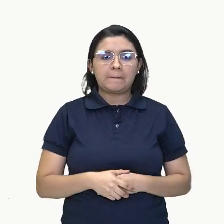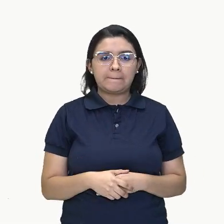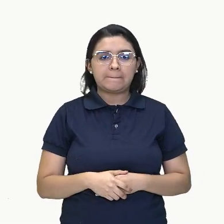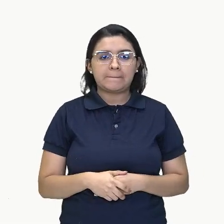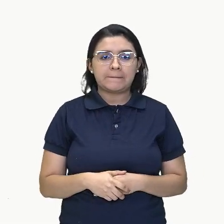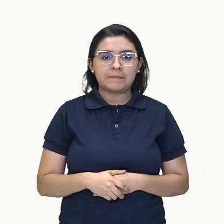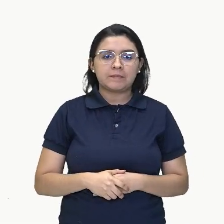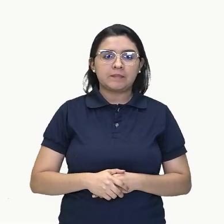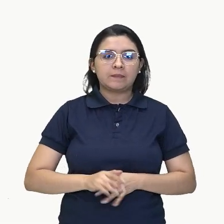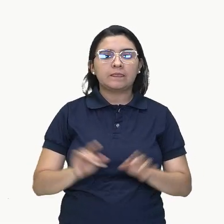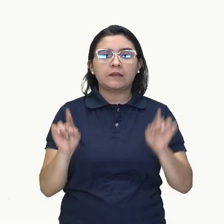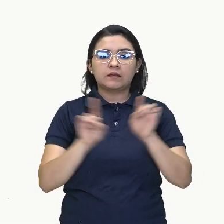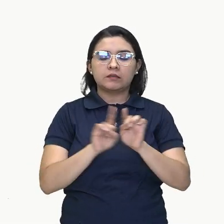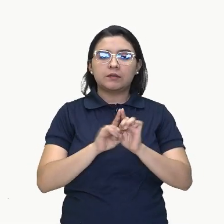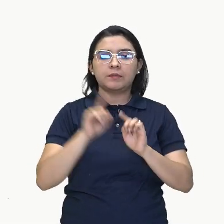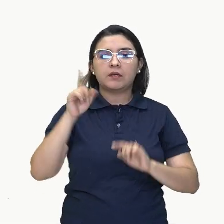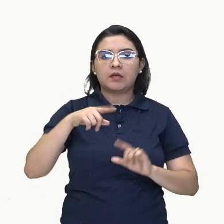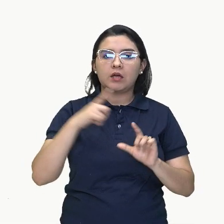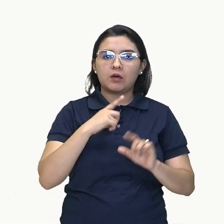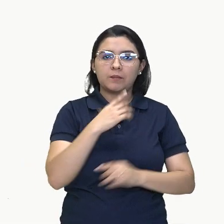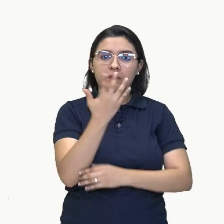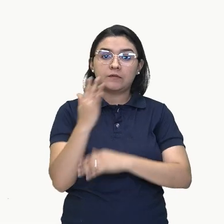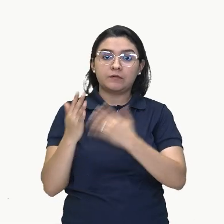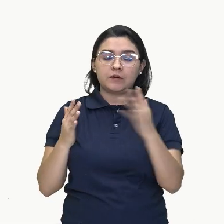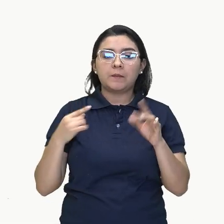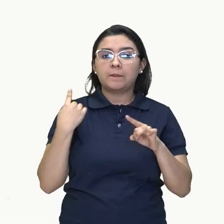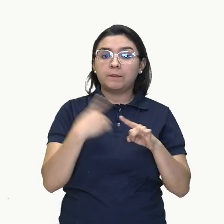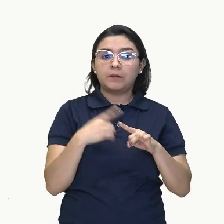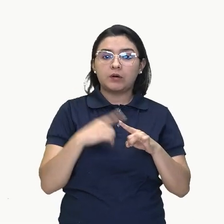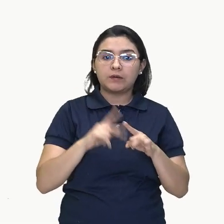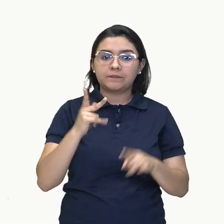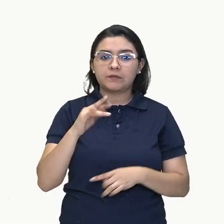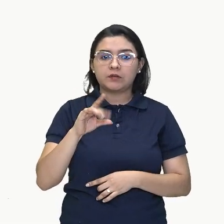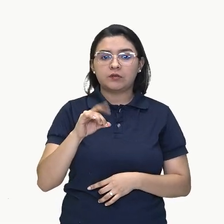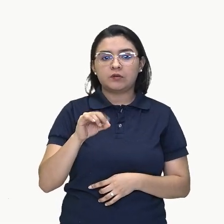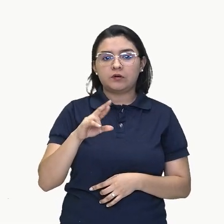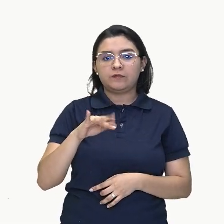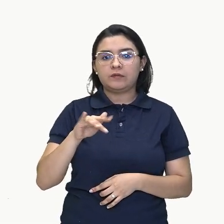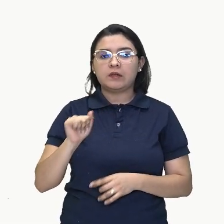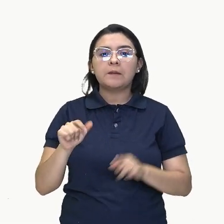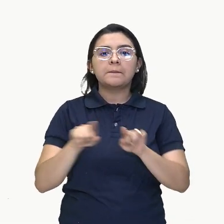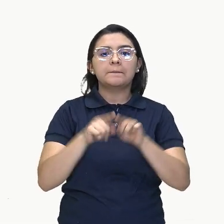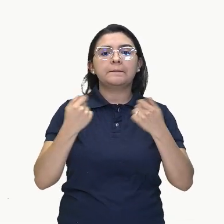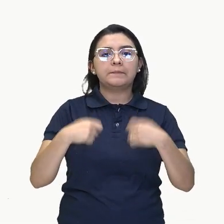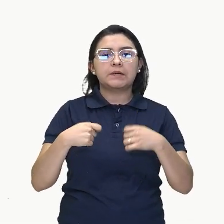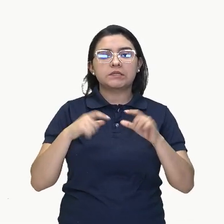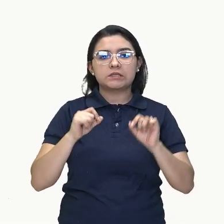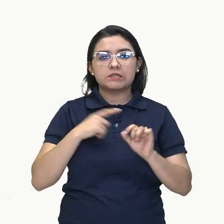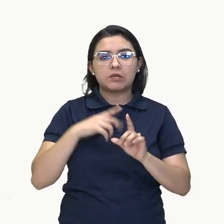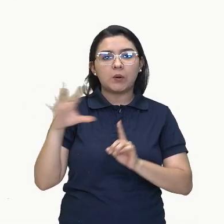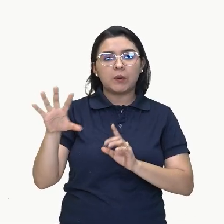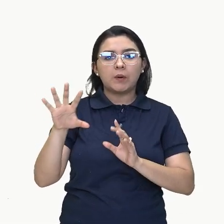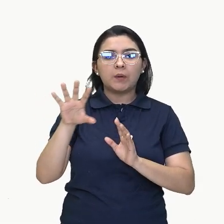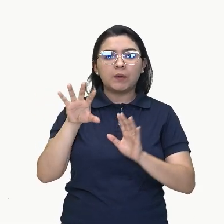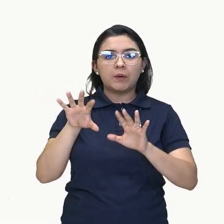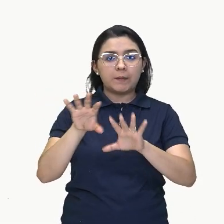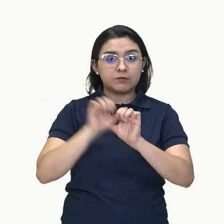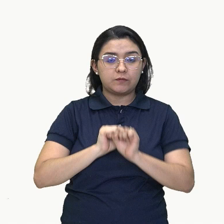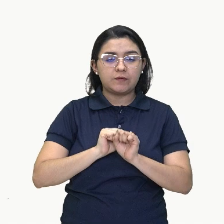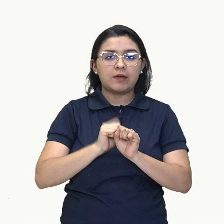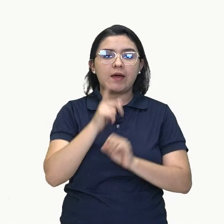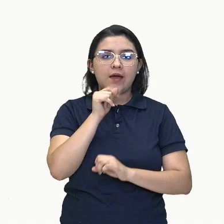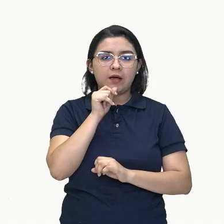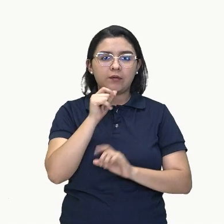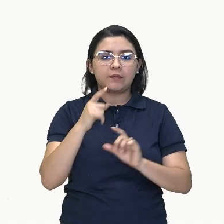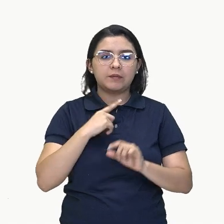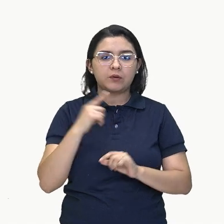É considerada uma vegetação hidrófila porque ela precisa absorver muita água, gente, para se